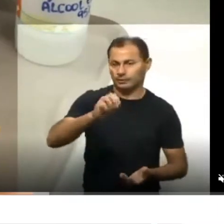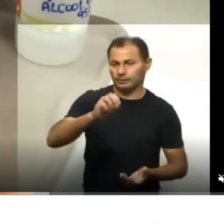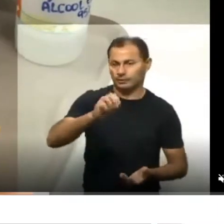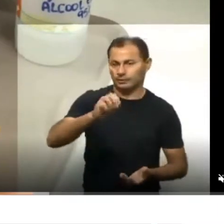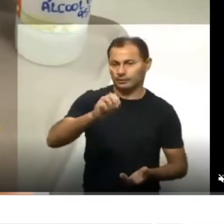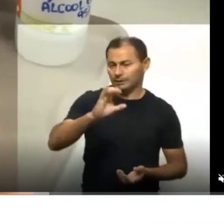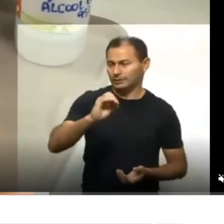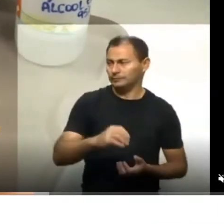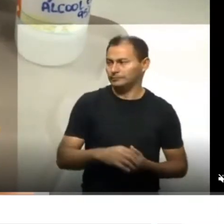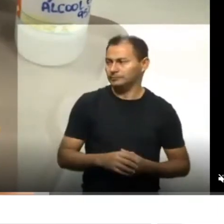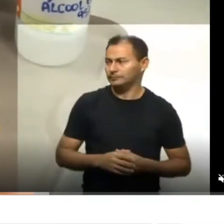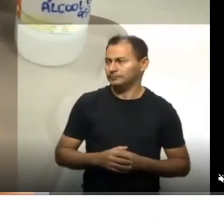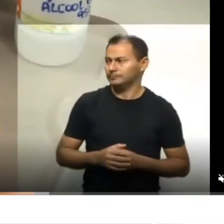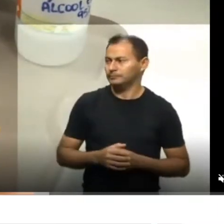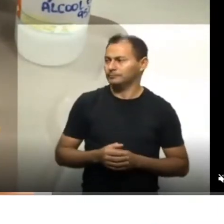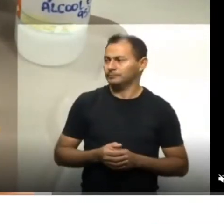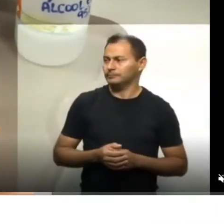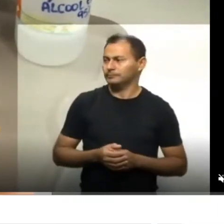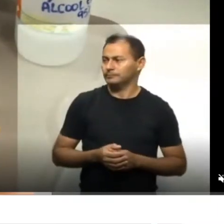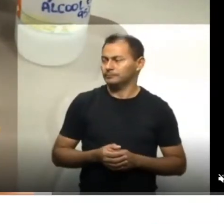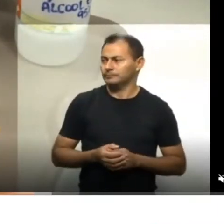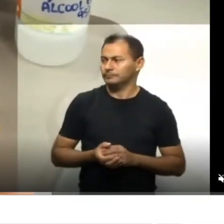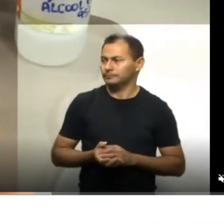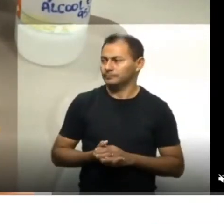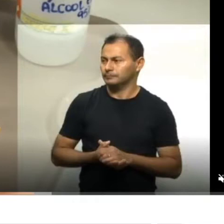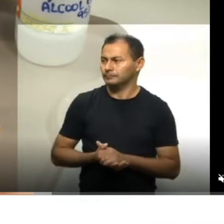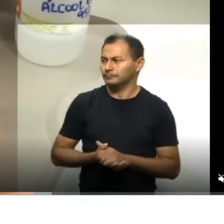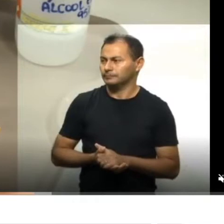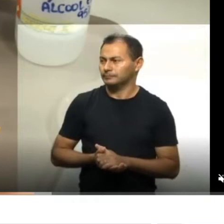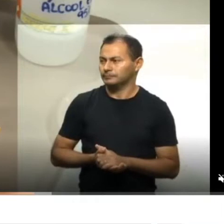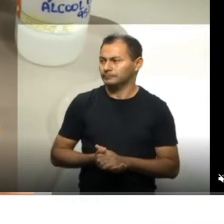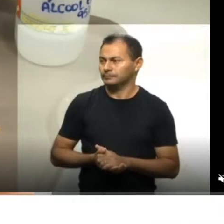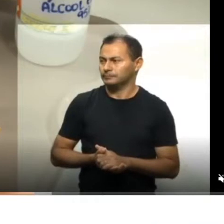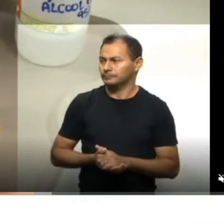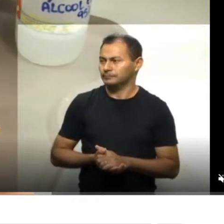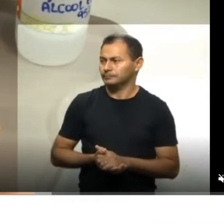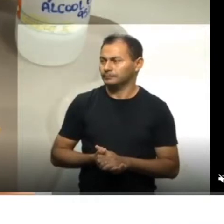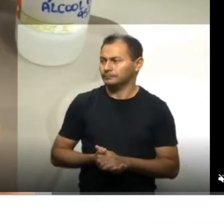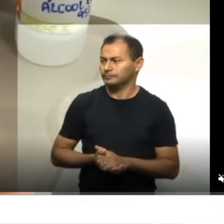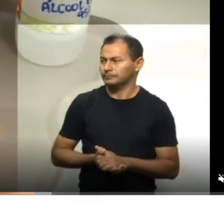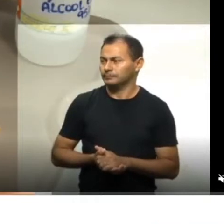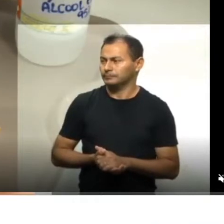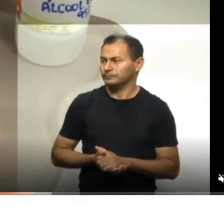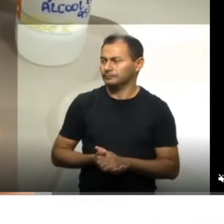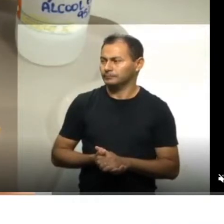Cuidado, né? Que o óleo ele é mais denso. E agora eu vou colocar esse óleo dentro de um